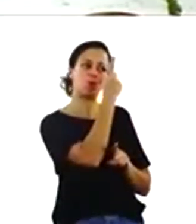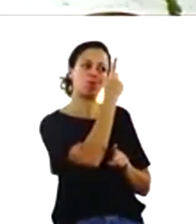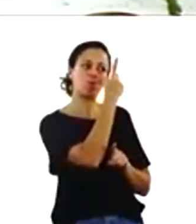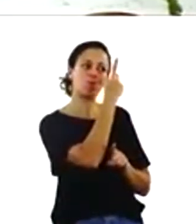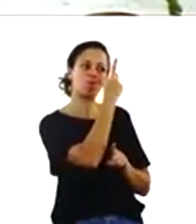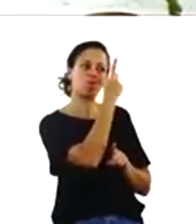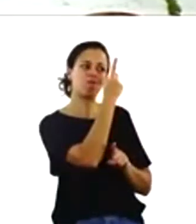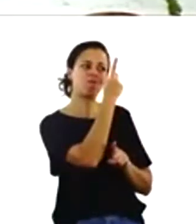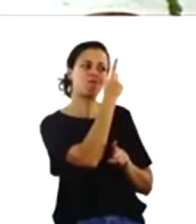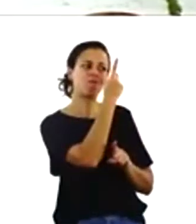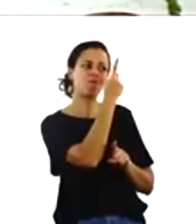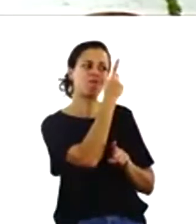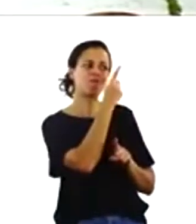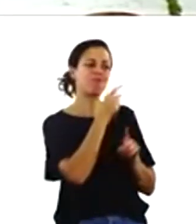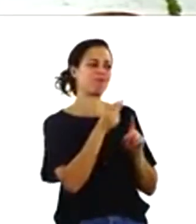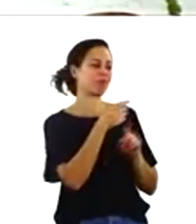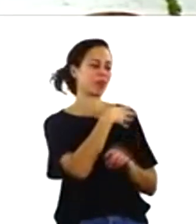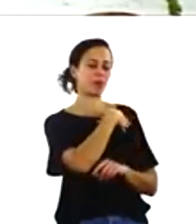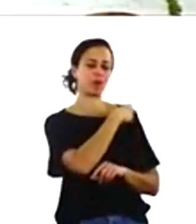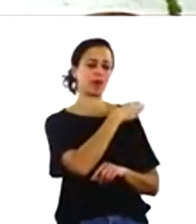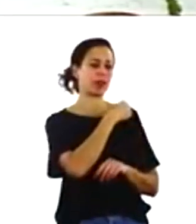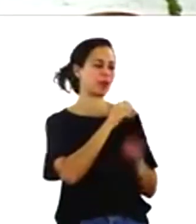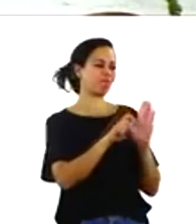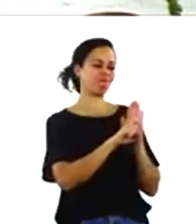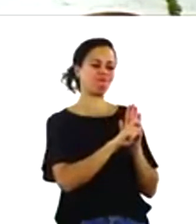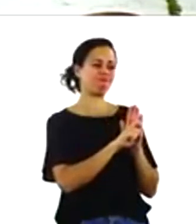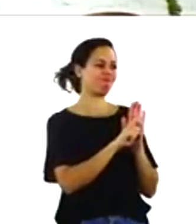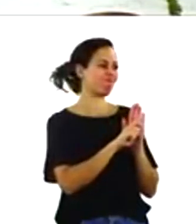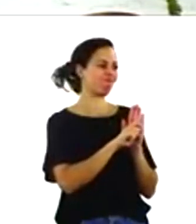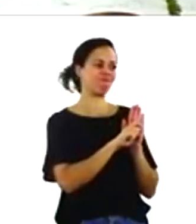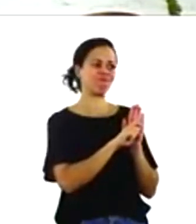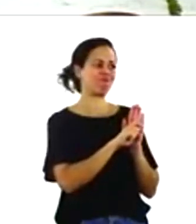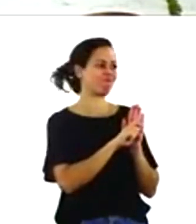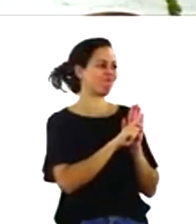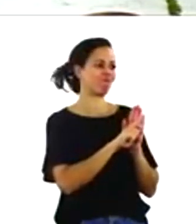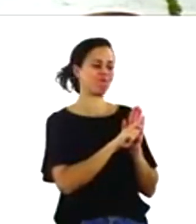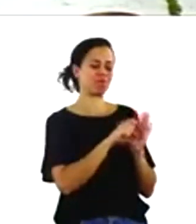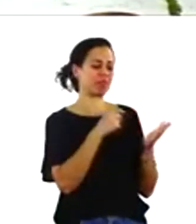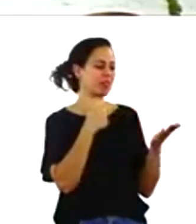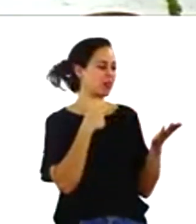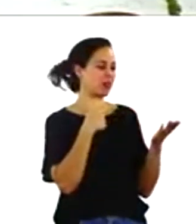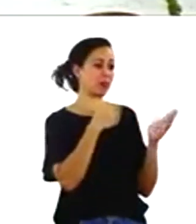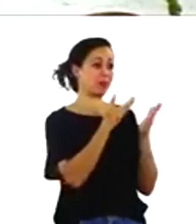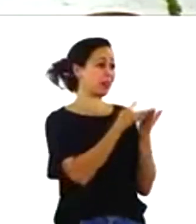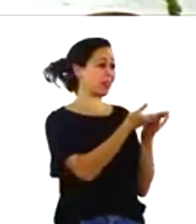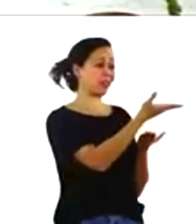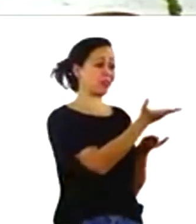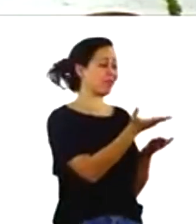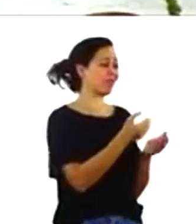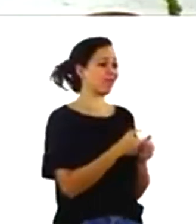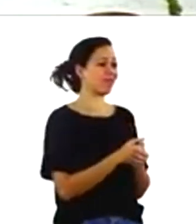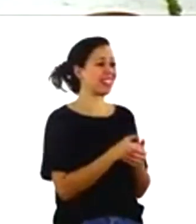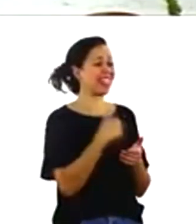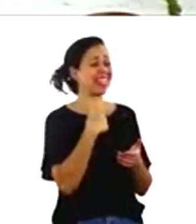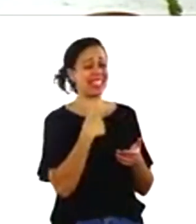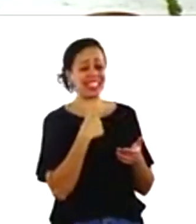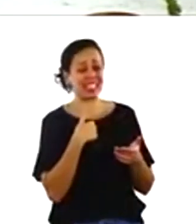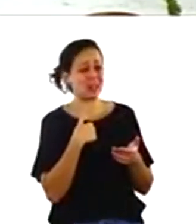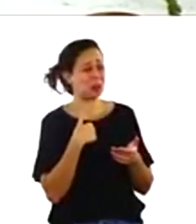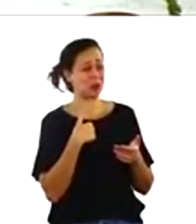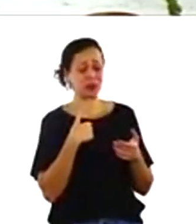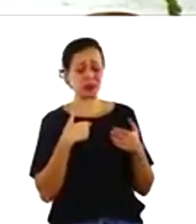Estava perdido e não tive estrutura para cuidar do